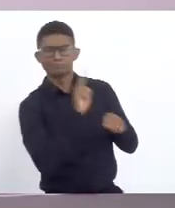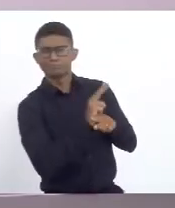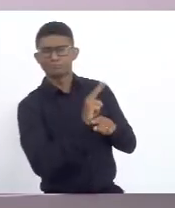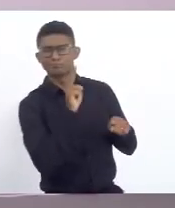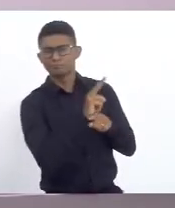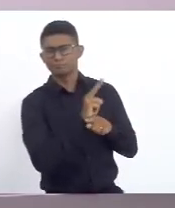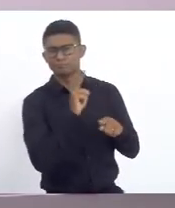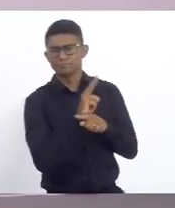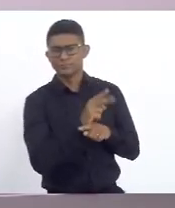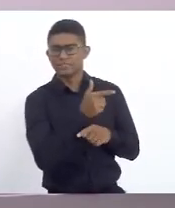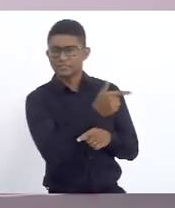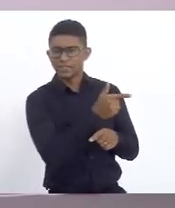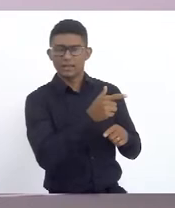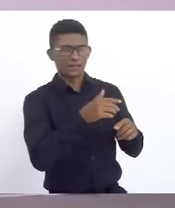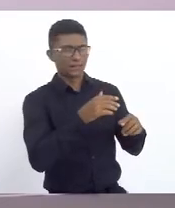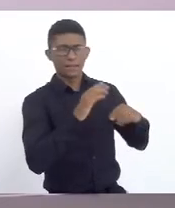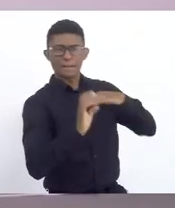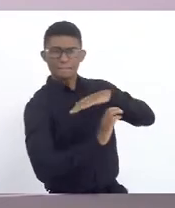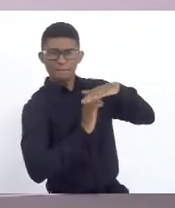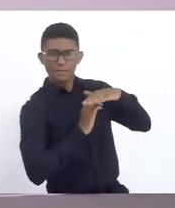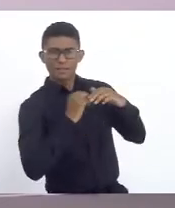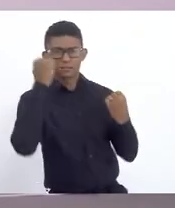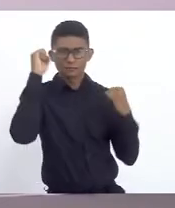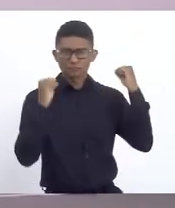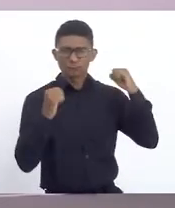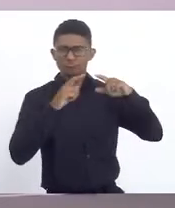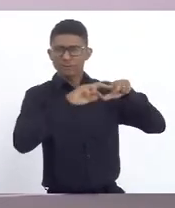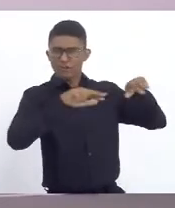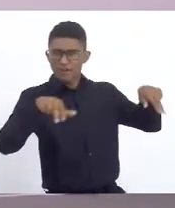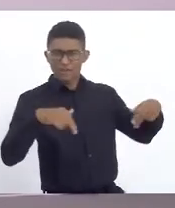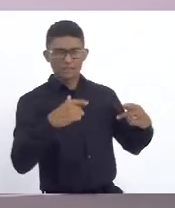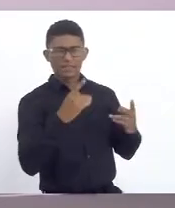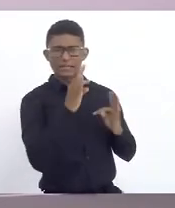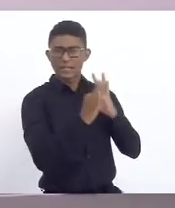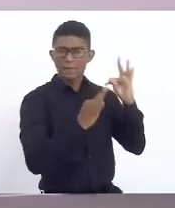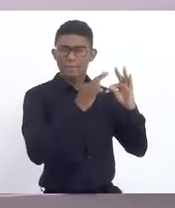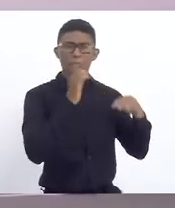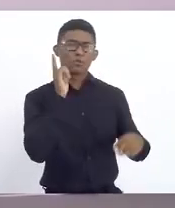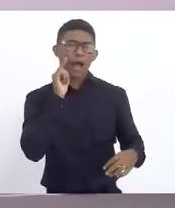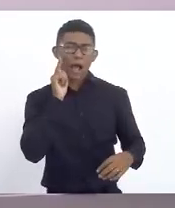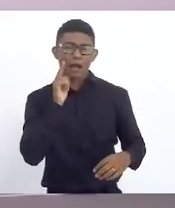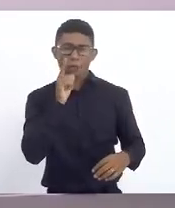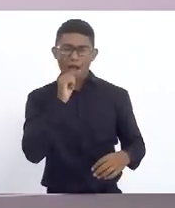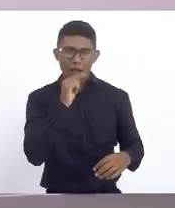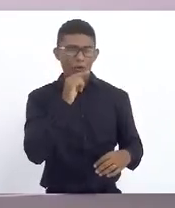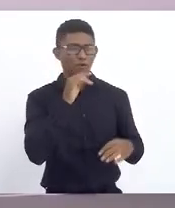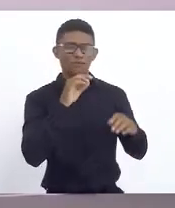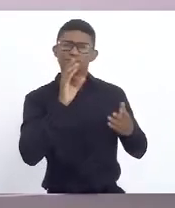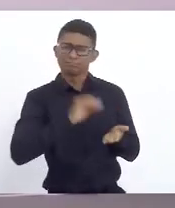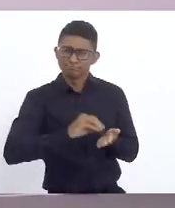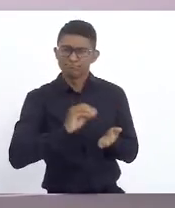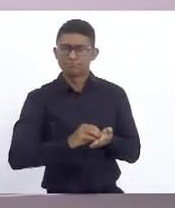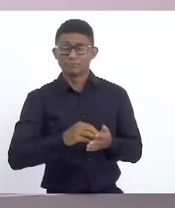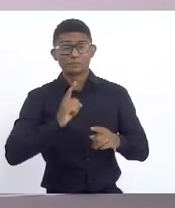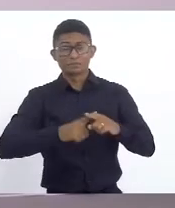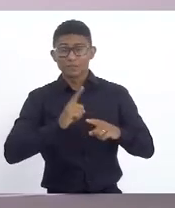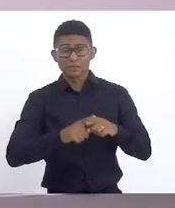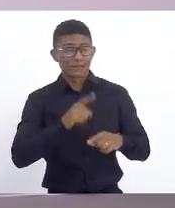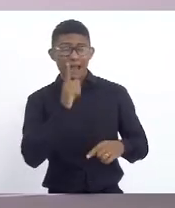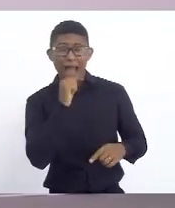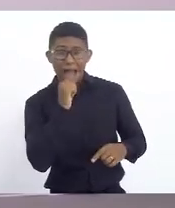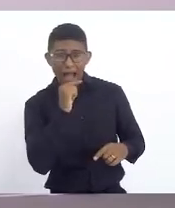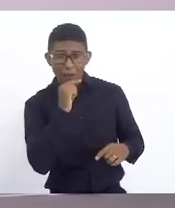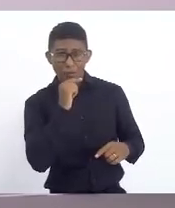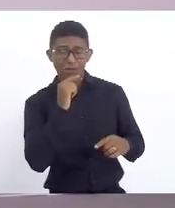tratamento das indústrias. Porque o custo do tratamento da água vai para o